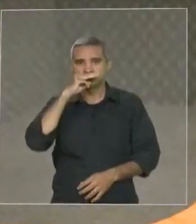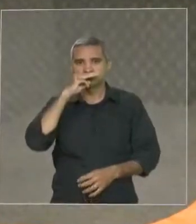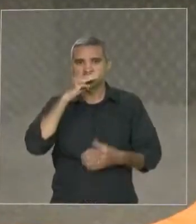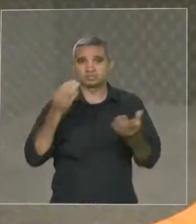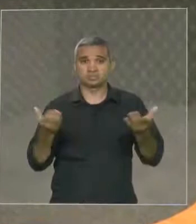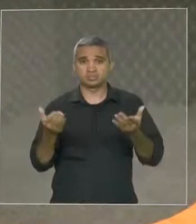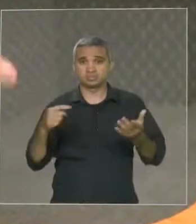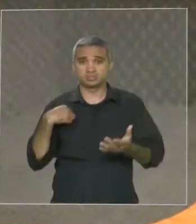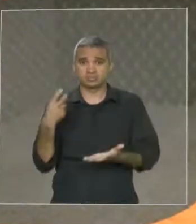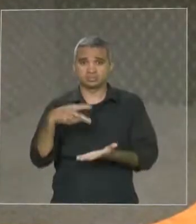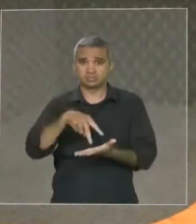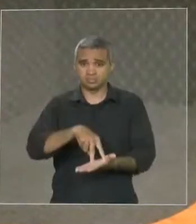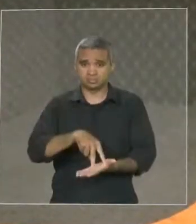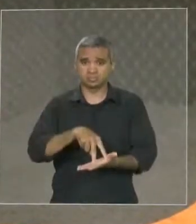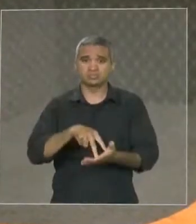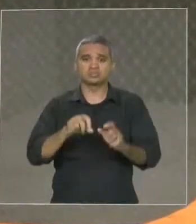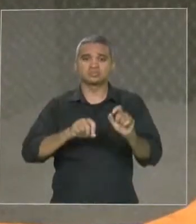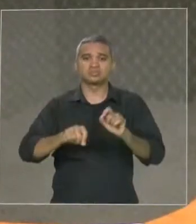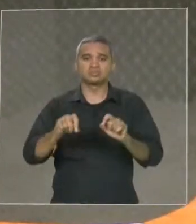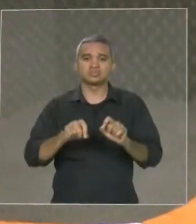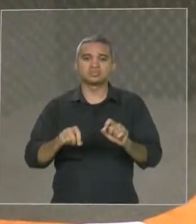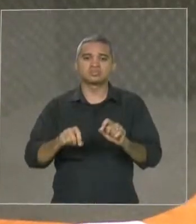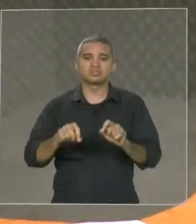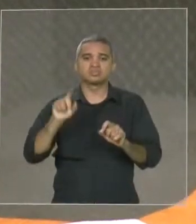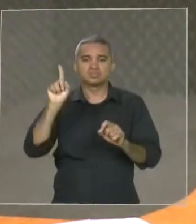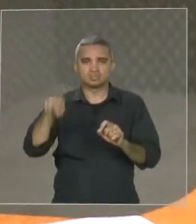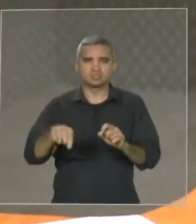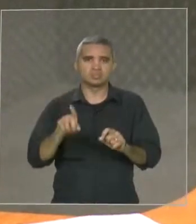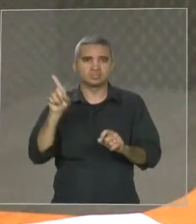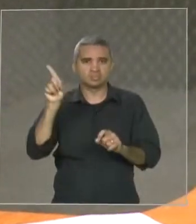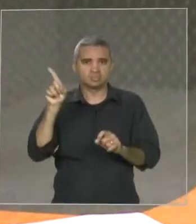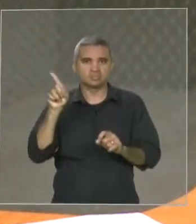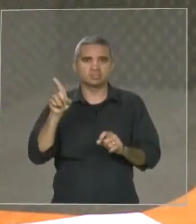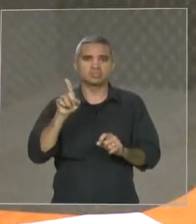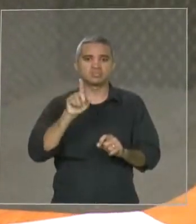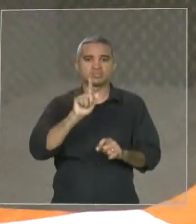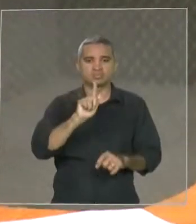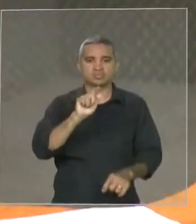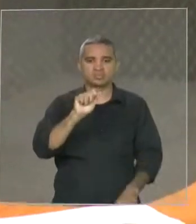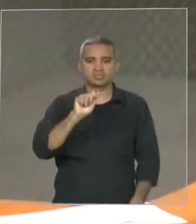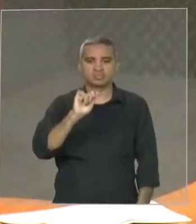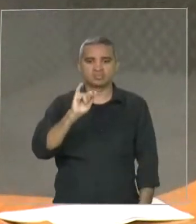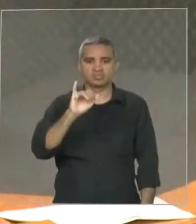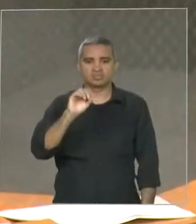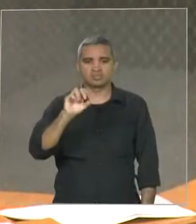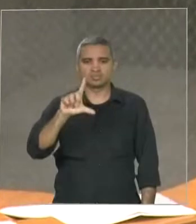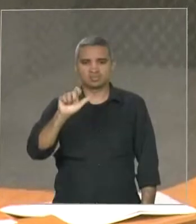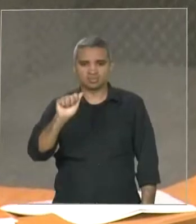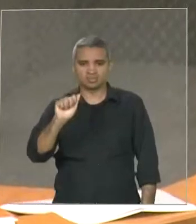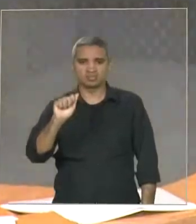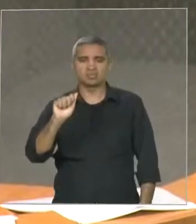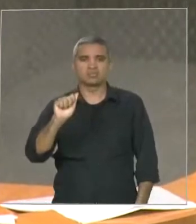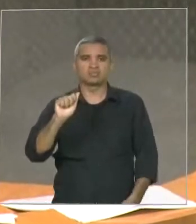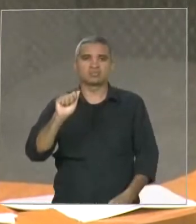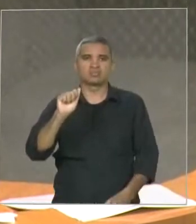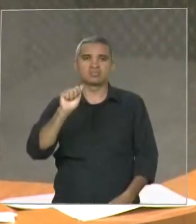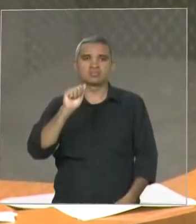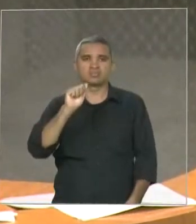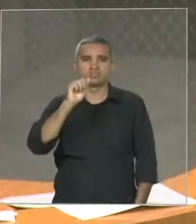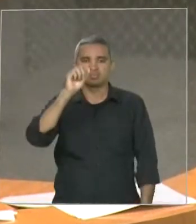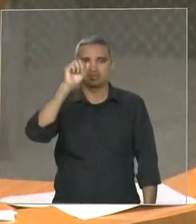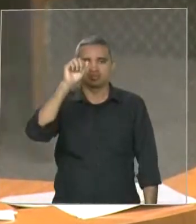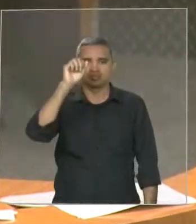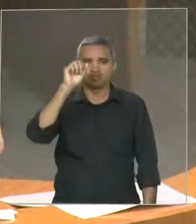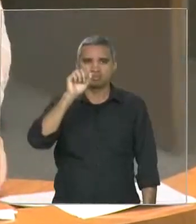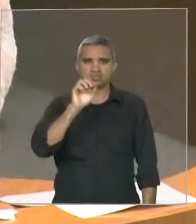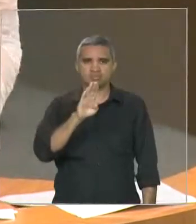a respeito daquela gaiola em Barra do Corda, que serve de prisão, que inclusive matou